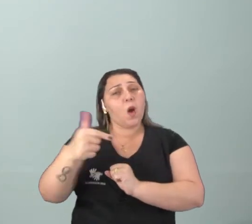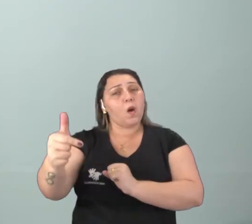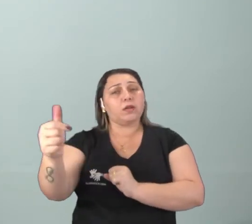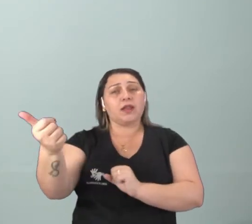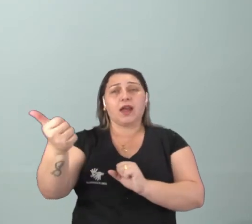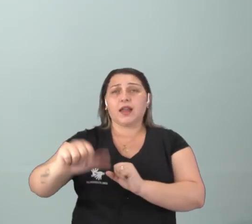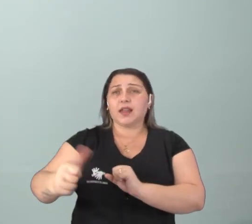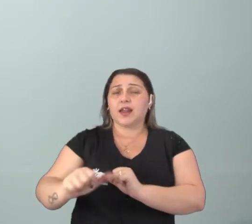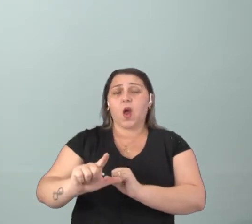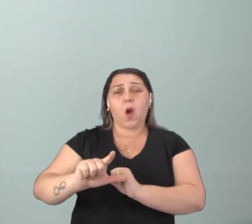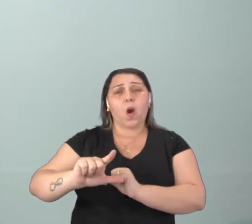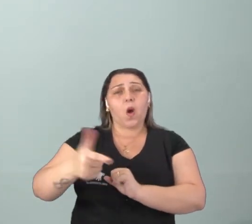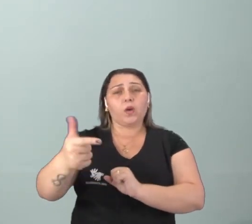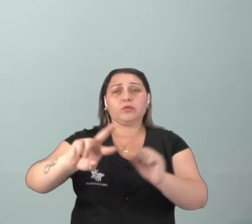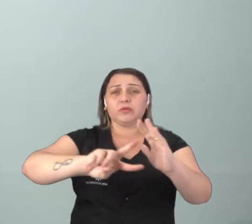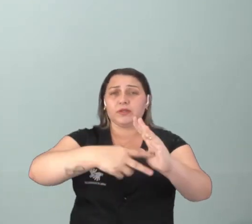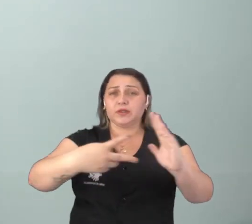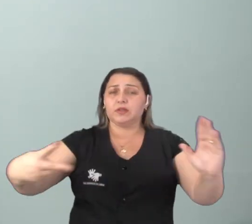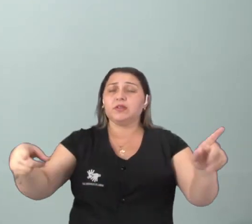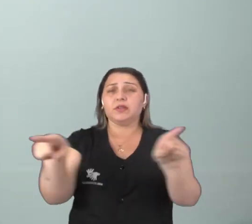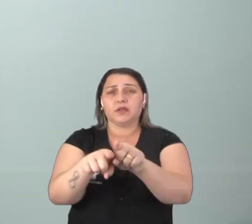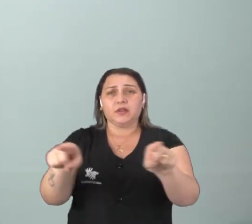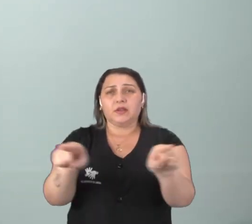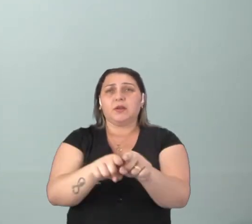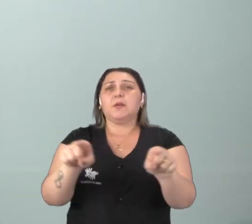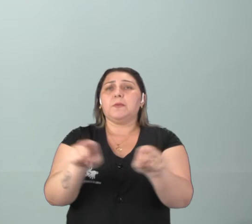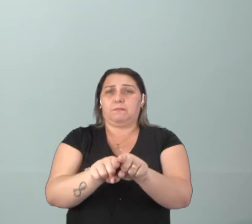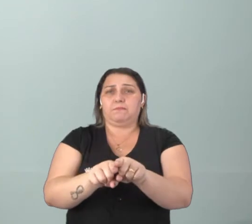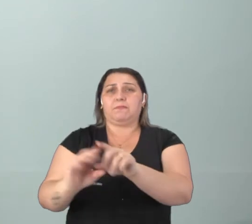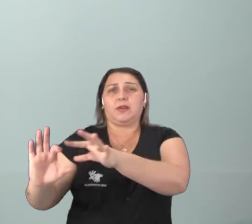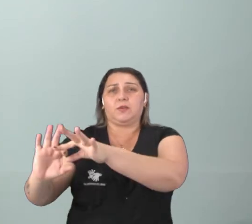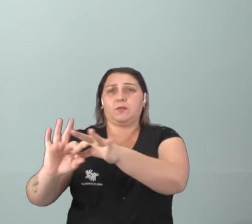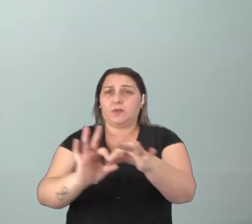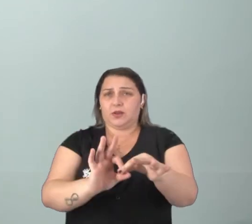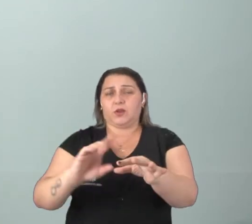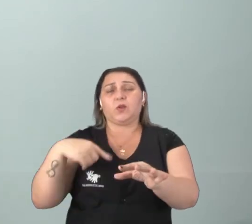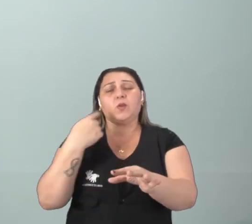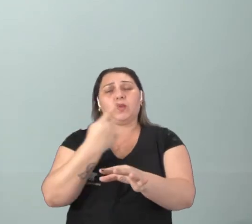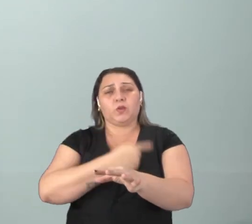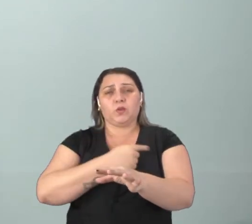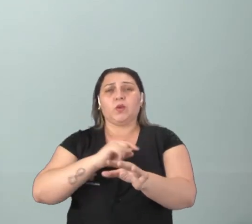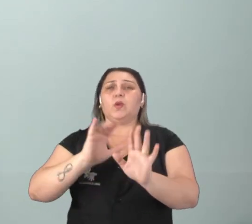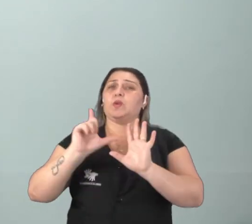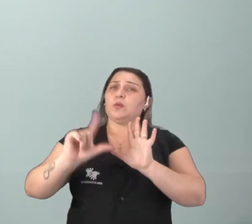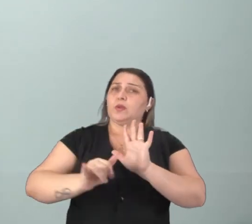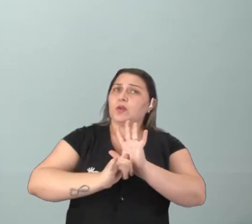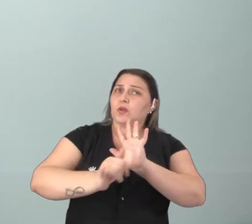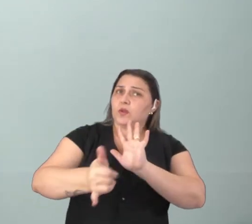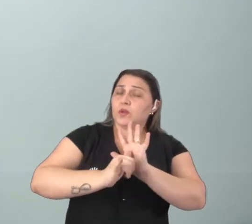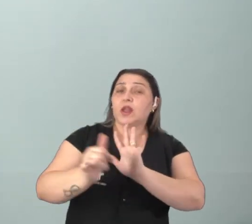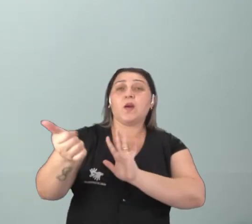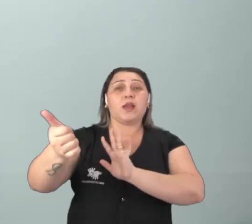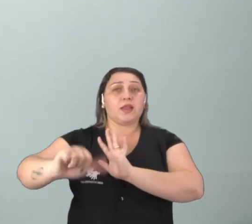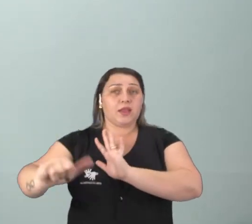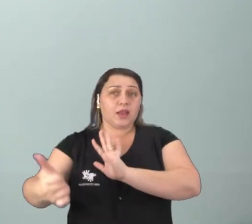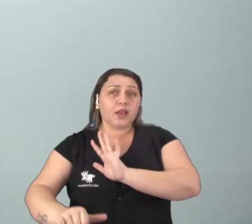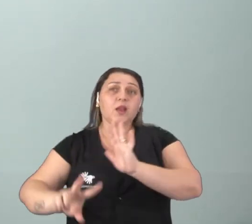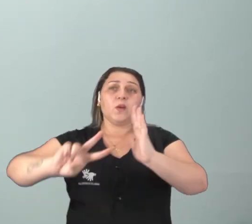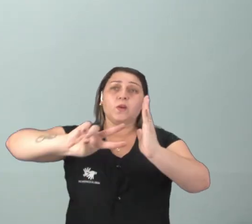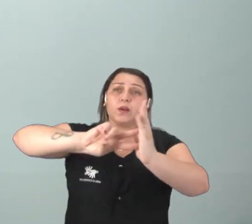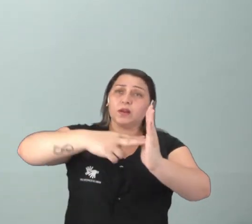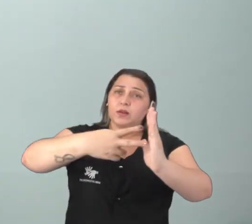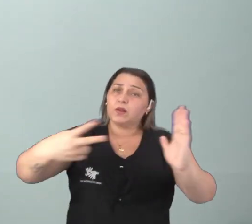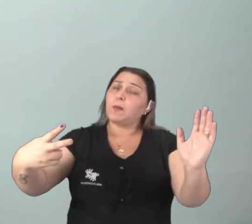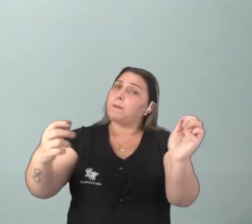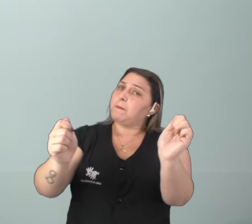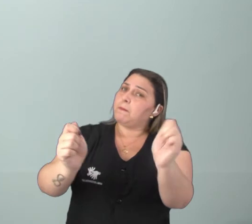análise, outra interpretação que também seja coerente com o nosso microconto. Essa é uma análise, uma interpretação,